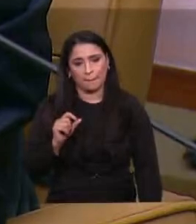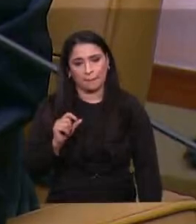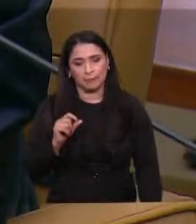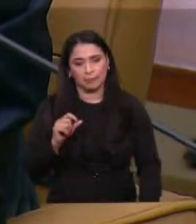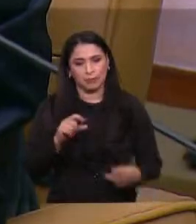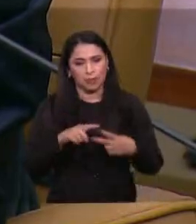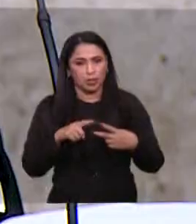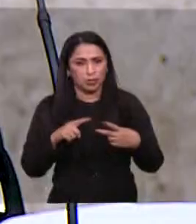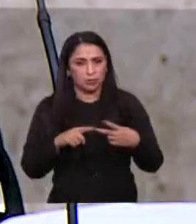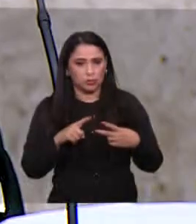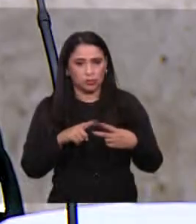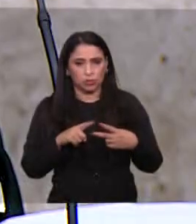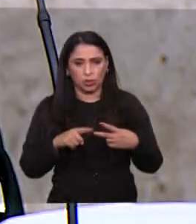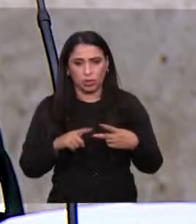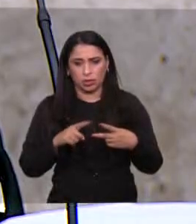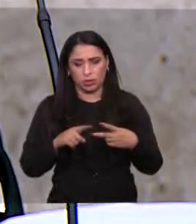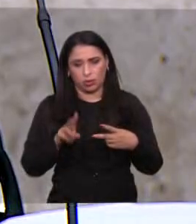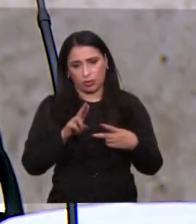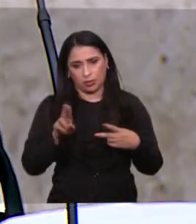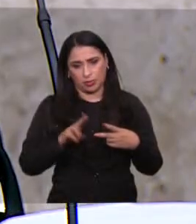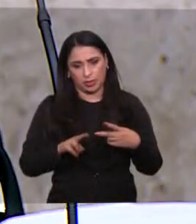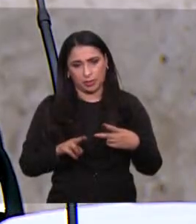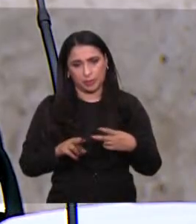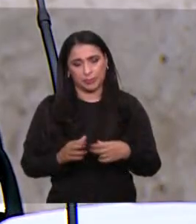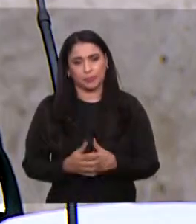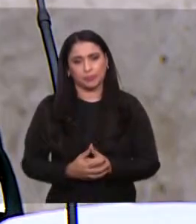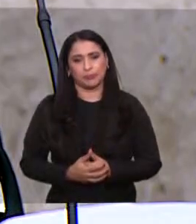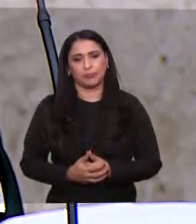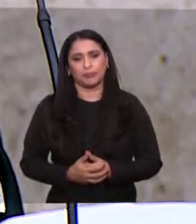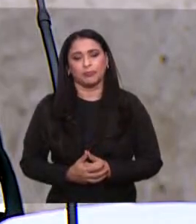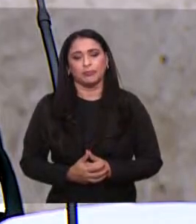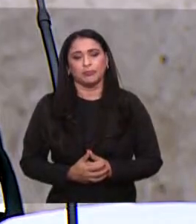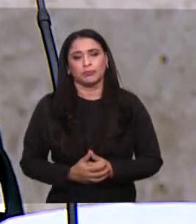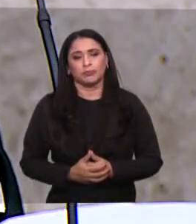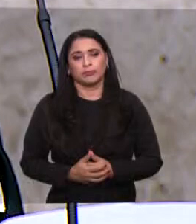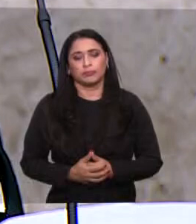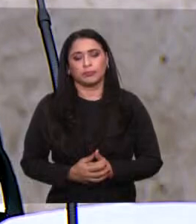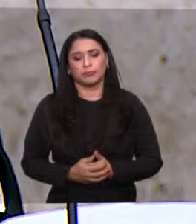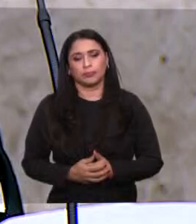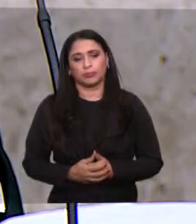essa dualidade. É. E